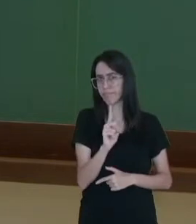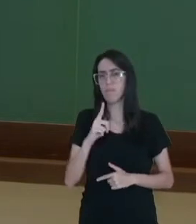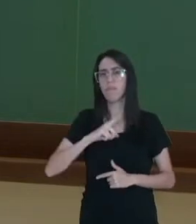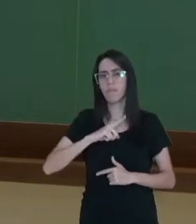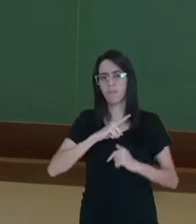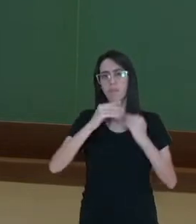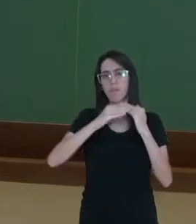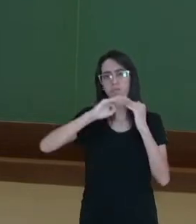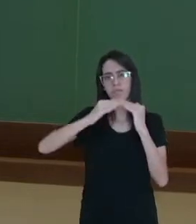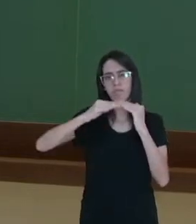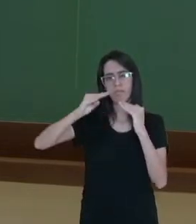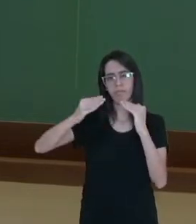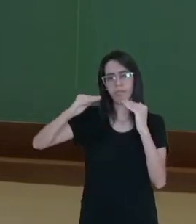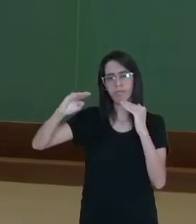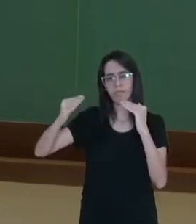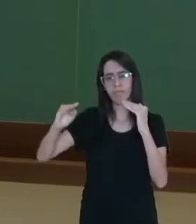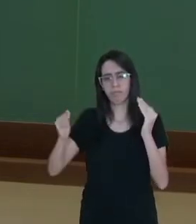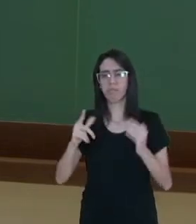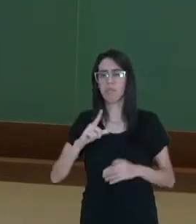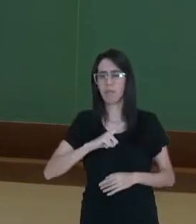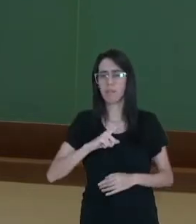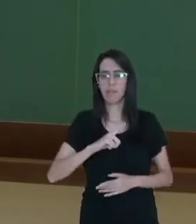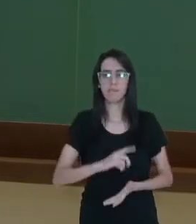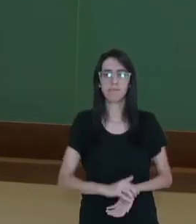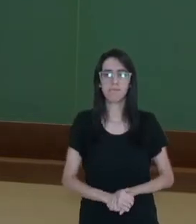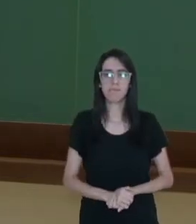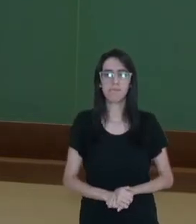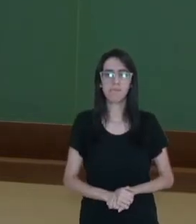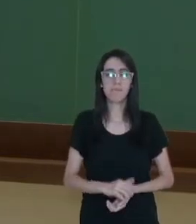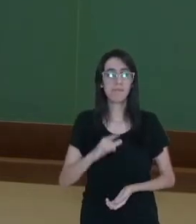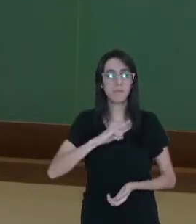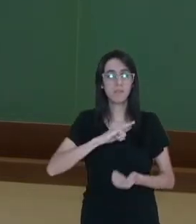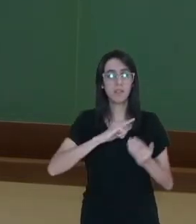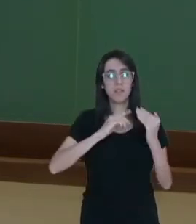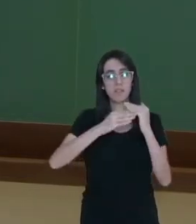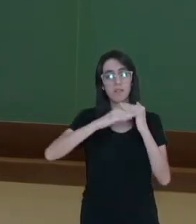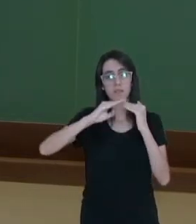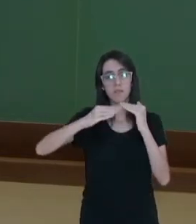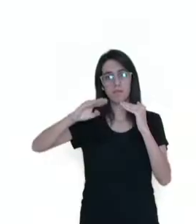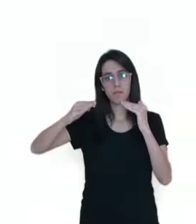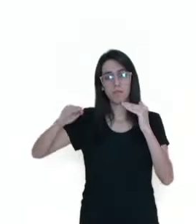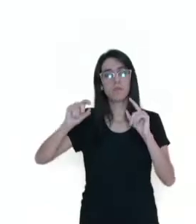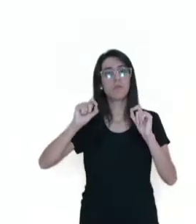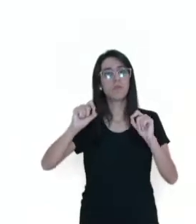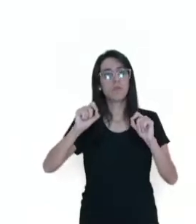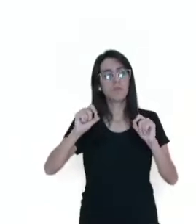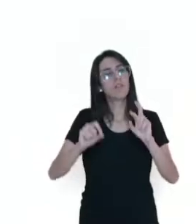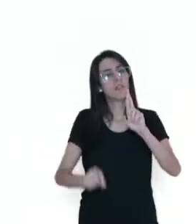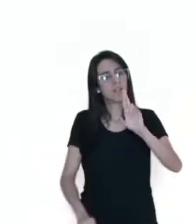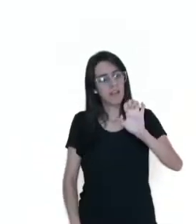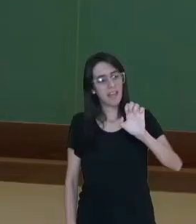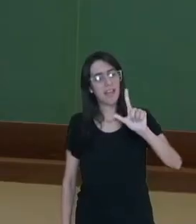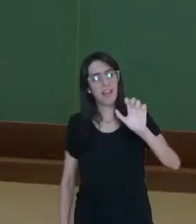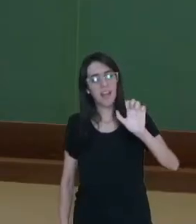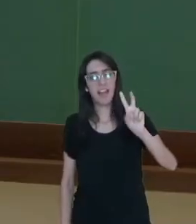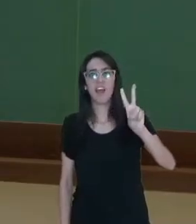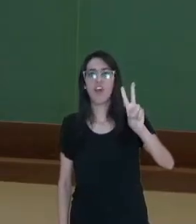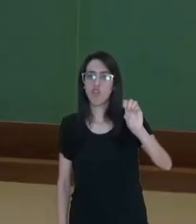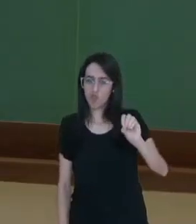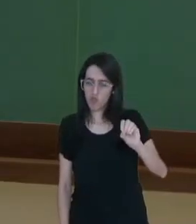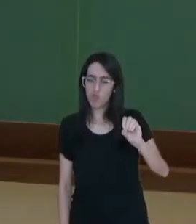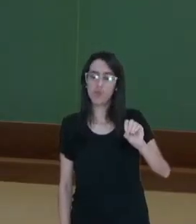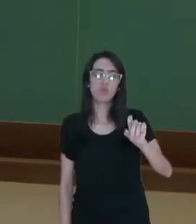toda repleta de irregularidades e que a essas irregularidades dá-se o nome de relevo, que